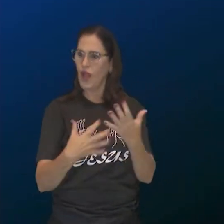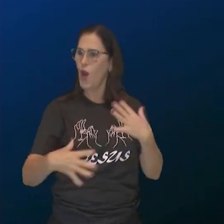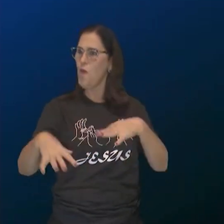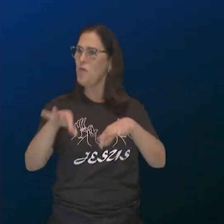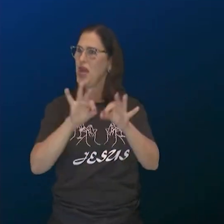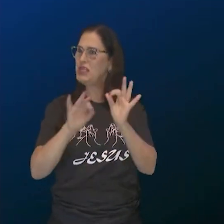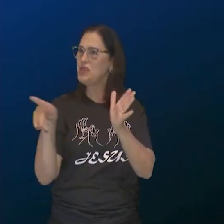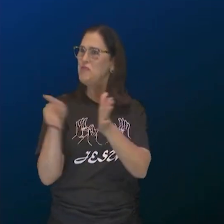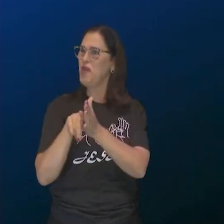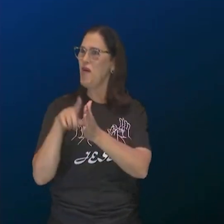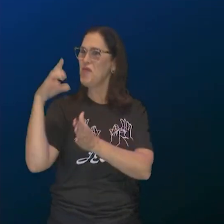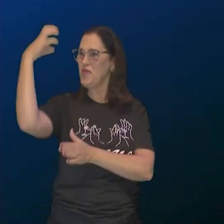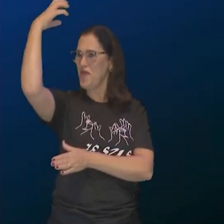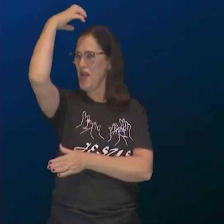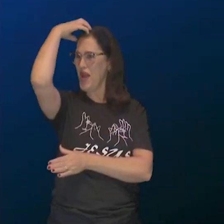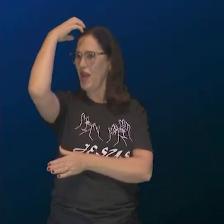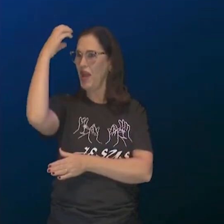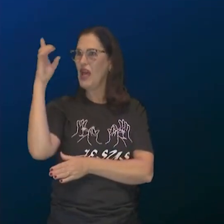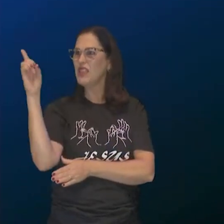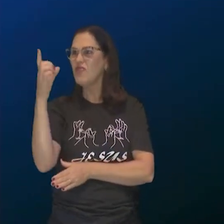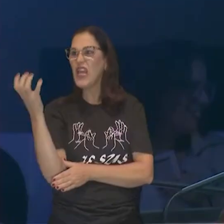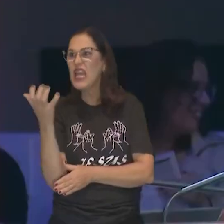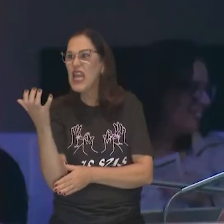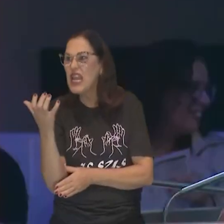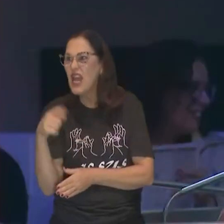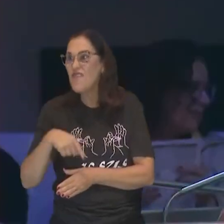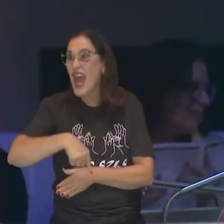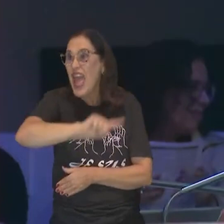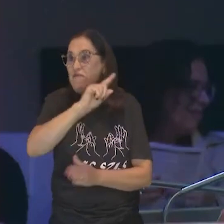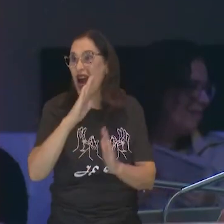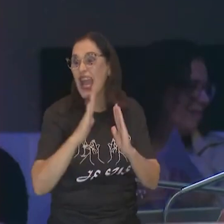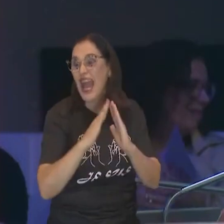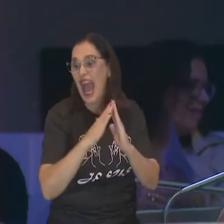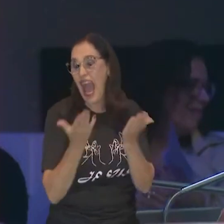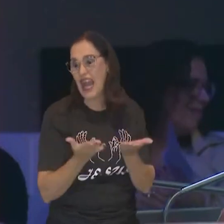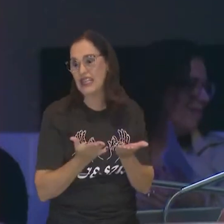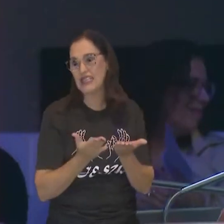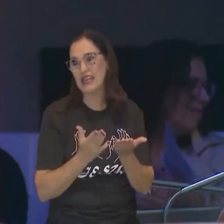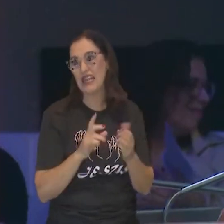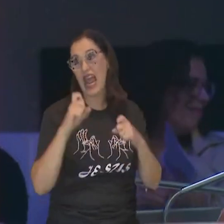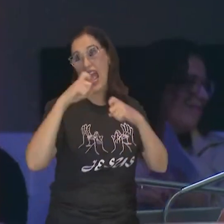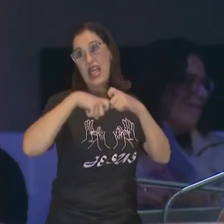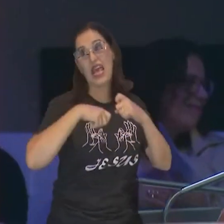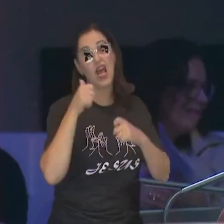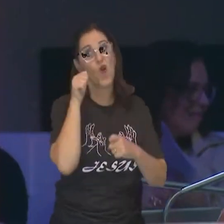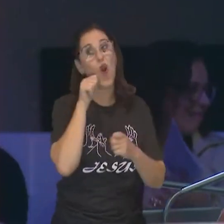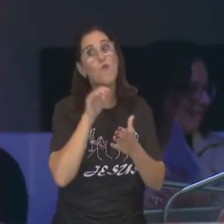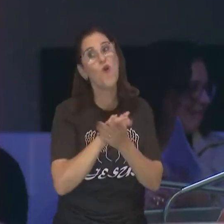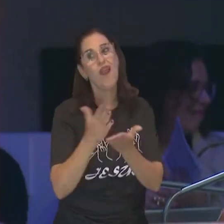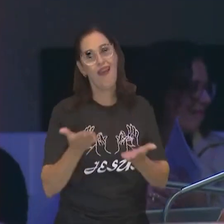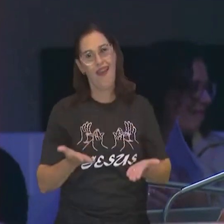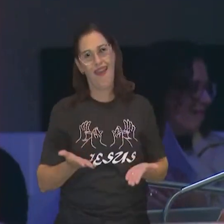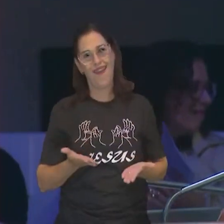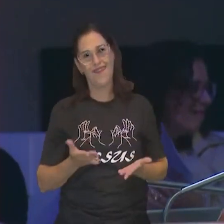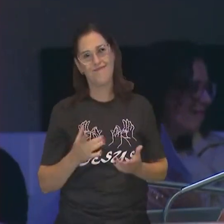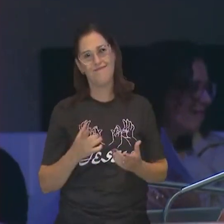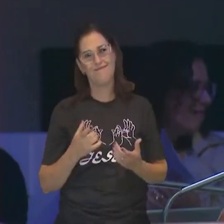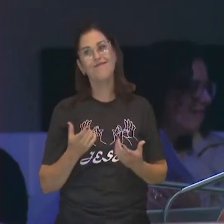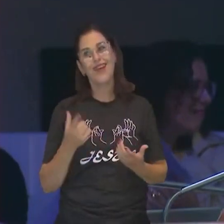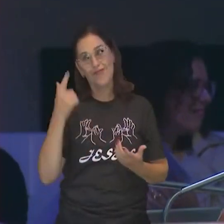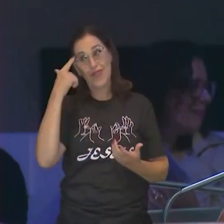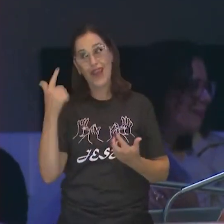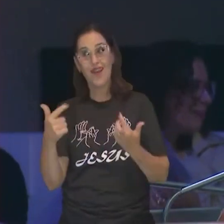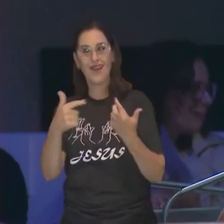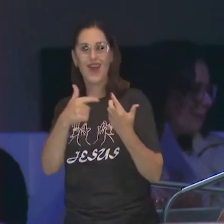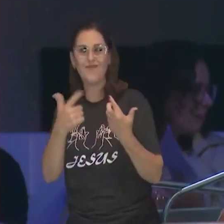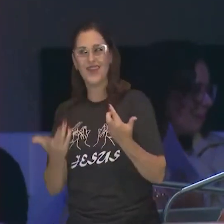do rei. O que Davi queria era que Urias fosse para casa e que ele se deitasse com a sua mulher para ter relação com ela e